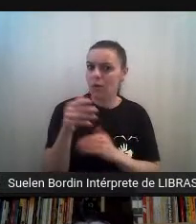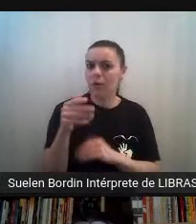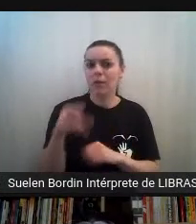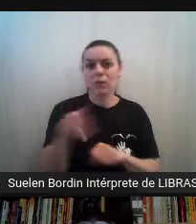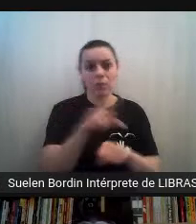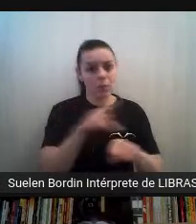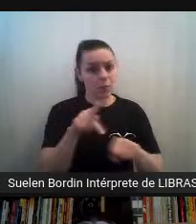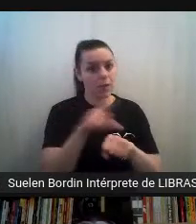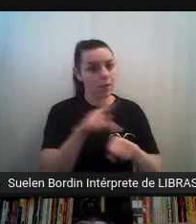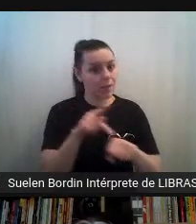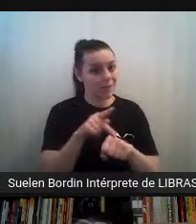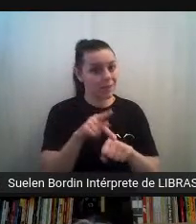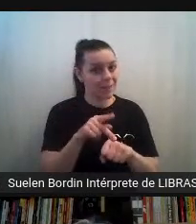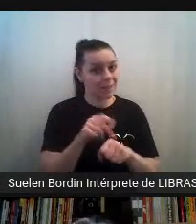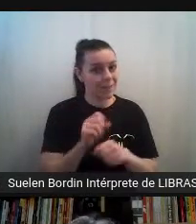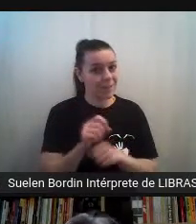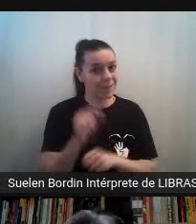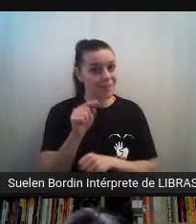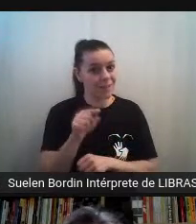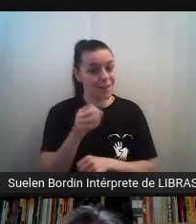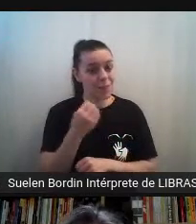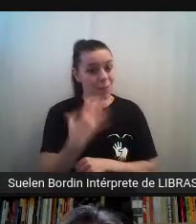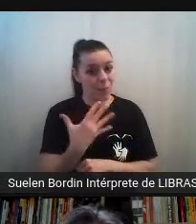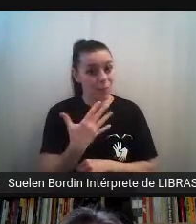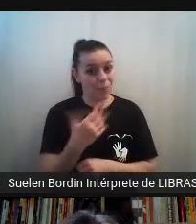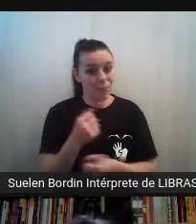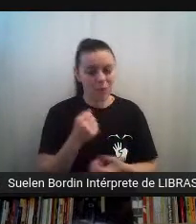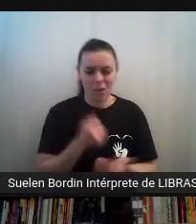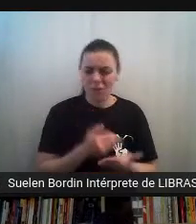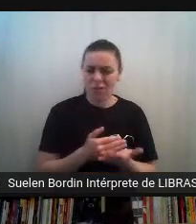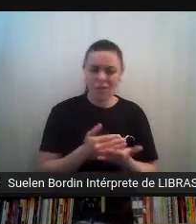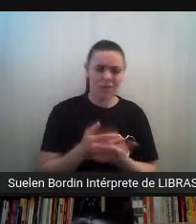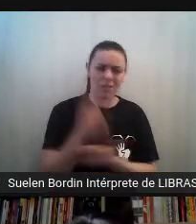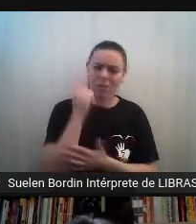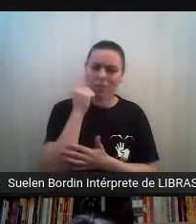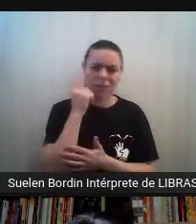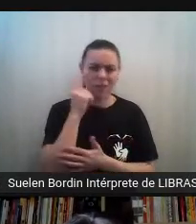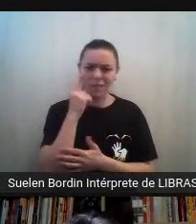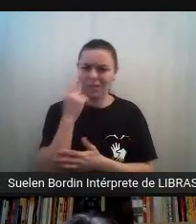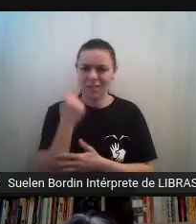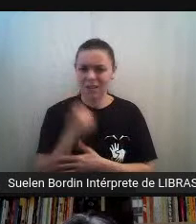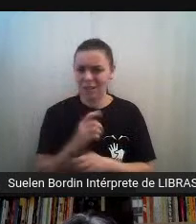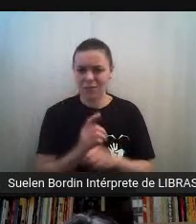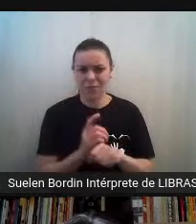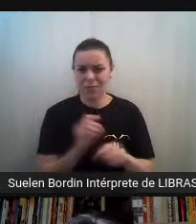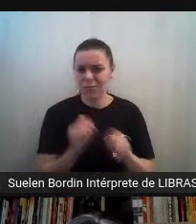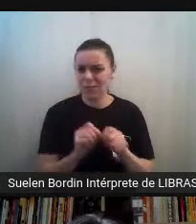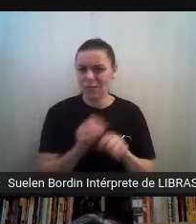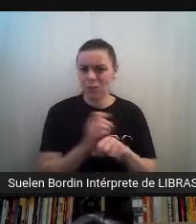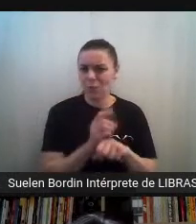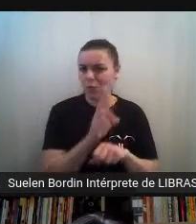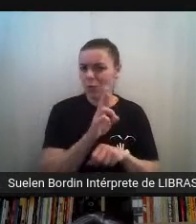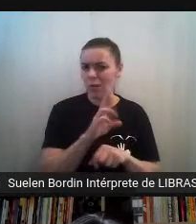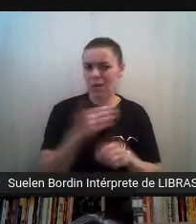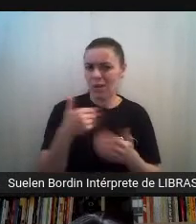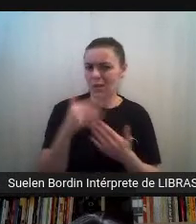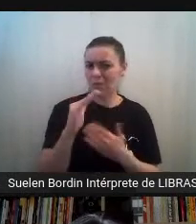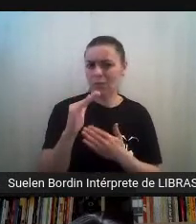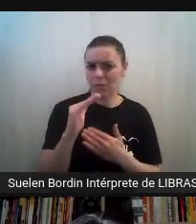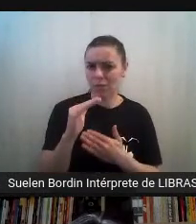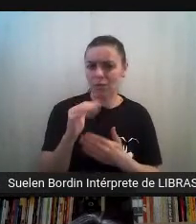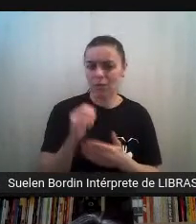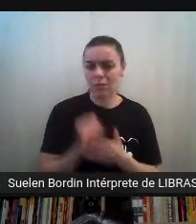porque no início eu não pensava nisso, assim, só por mim mesma, eu achava que era algo